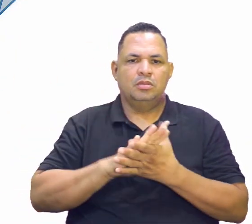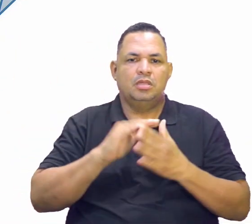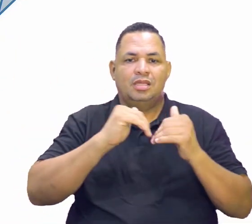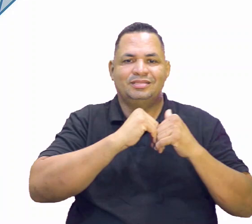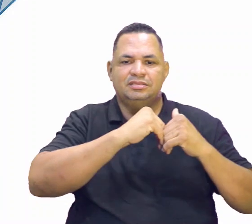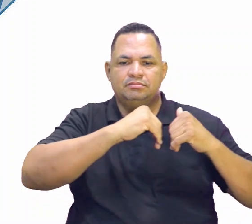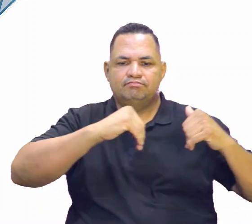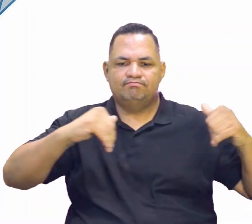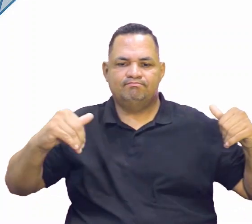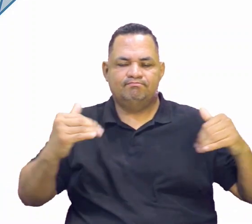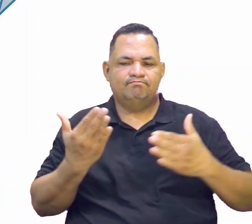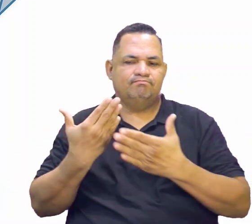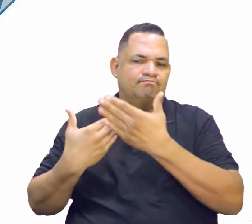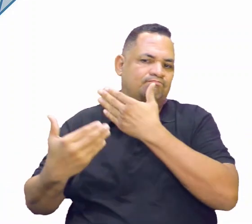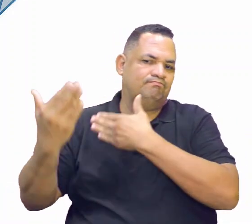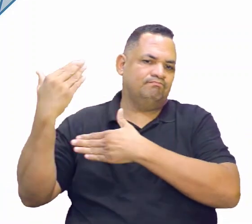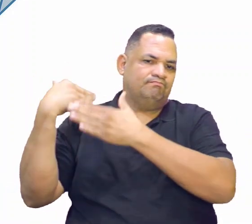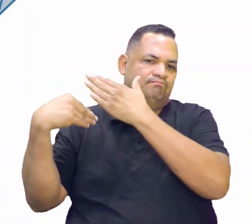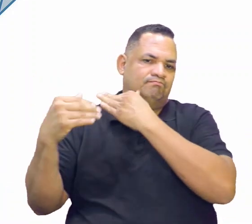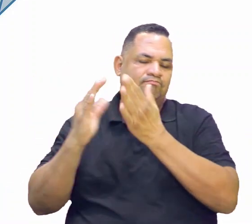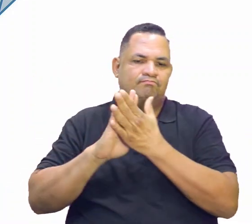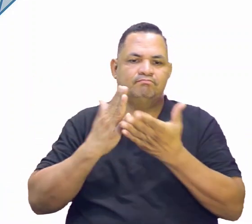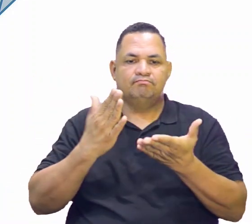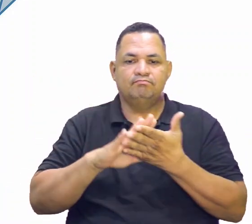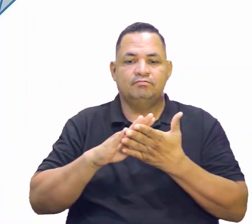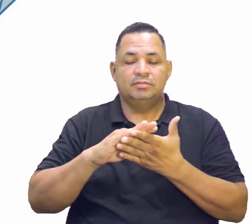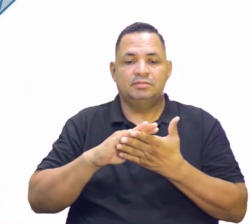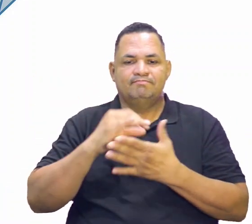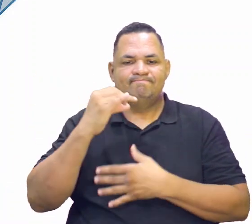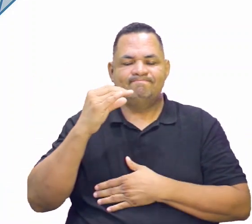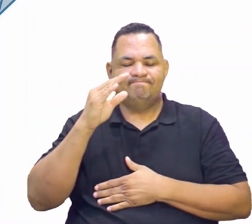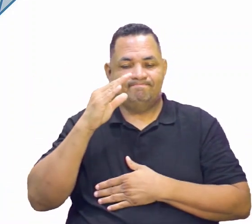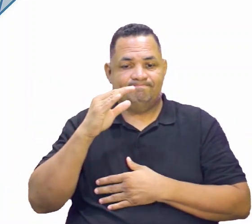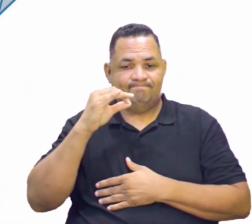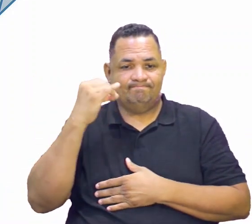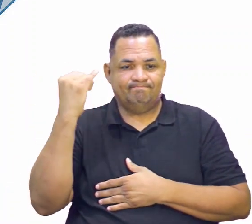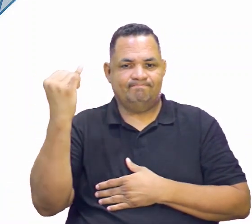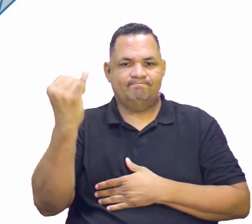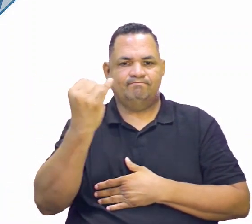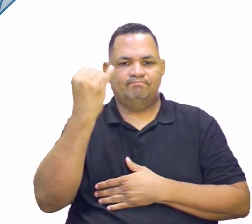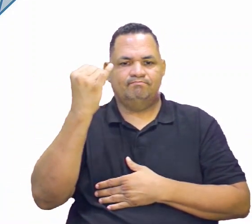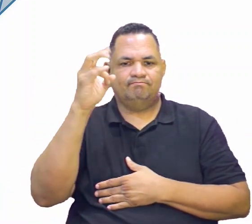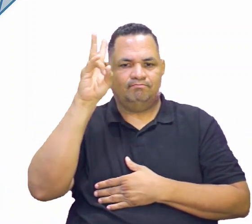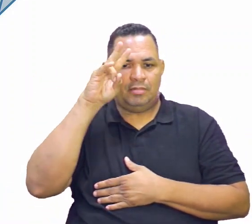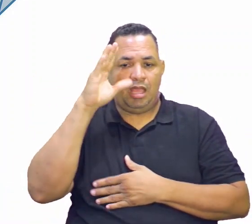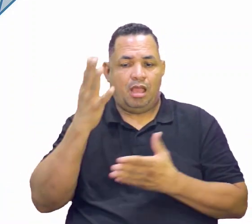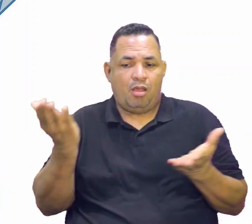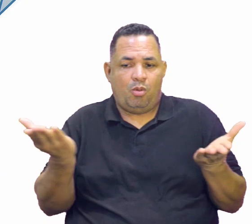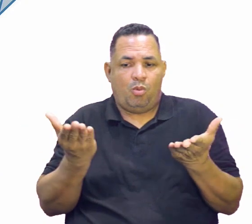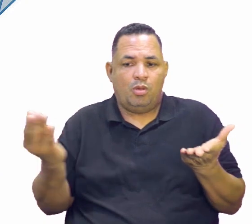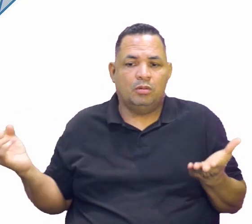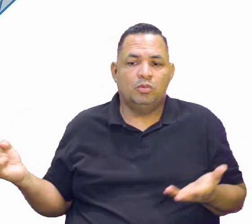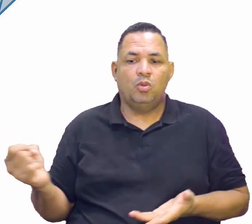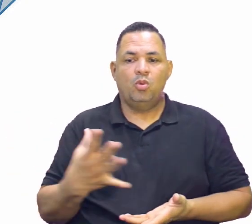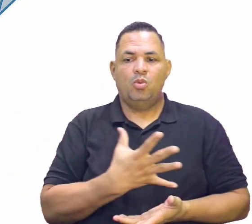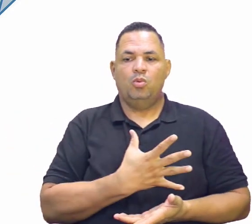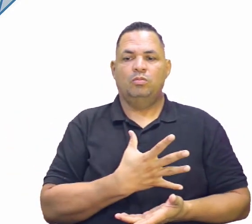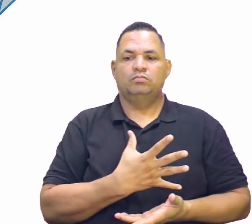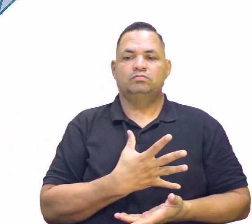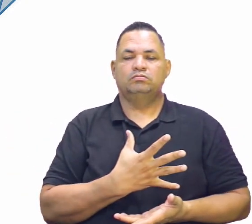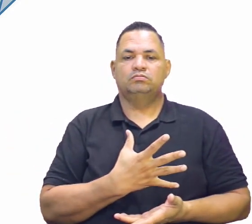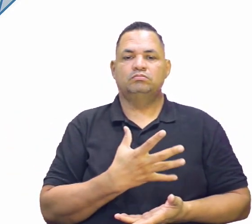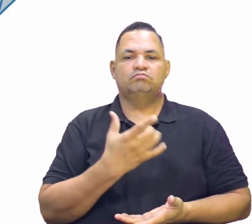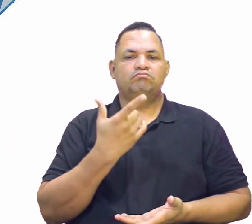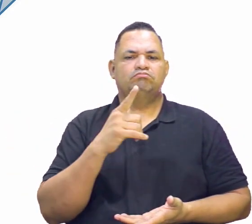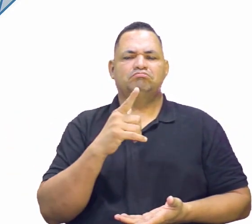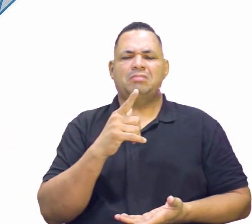com o passado, é sempre interessante lembrar para vocês que agora é o novo, tá? Nós não vamos